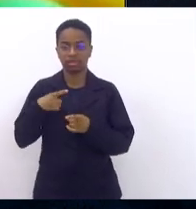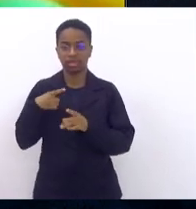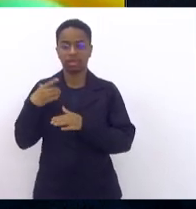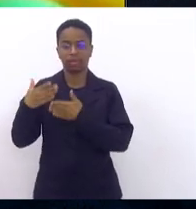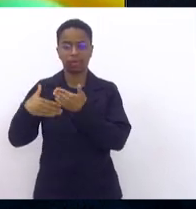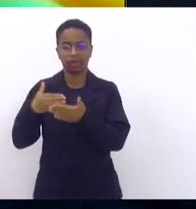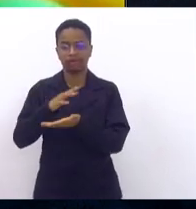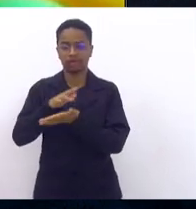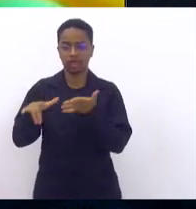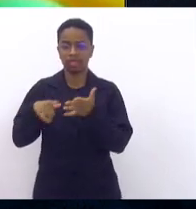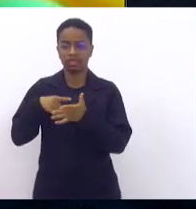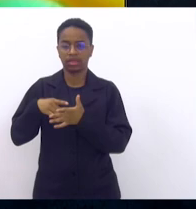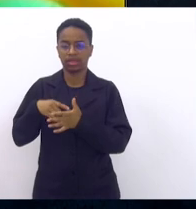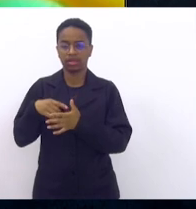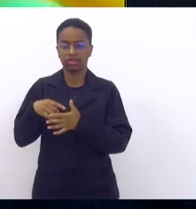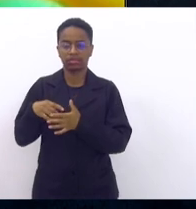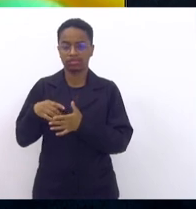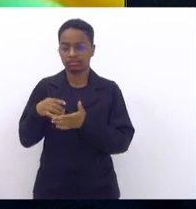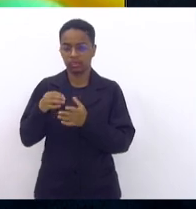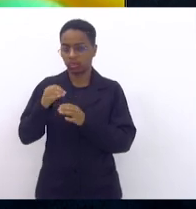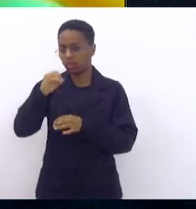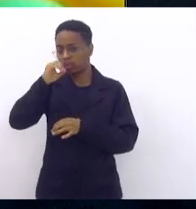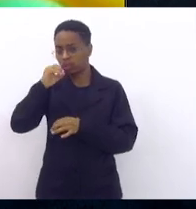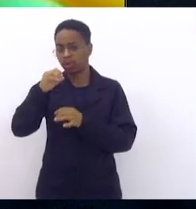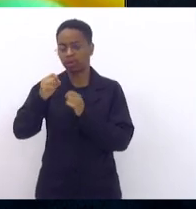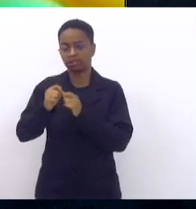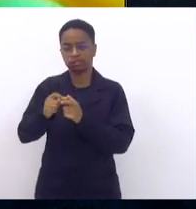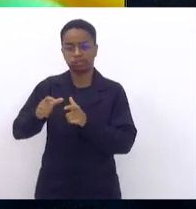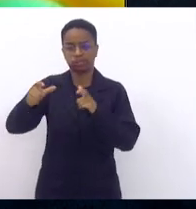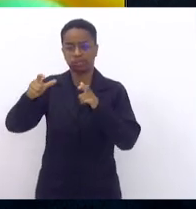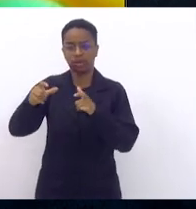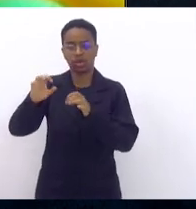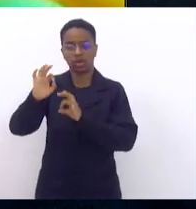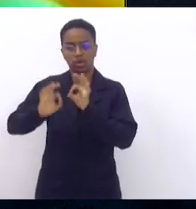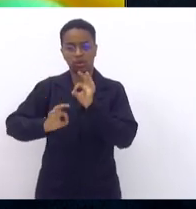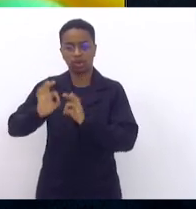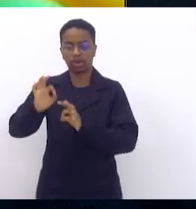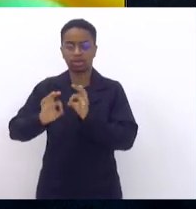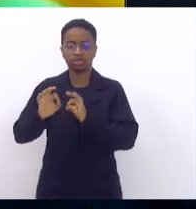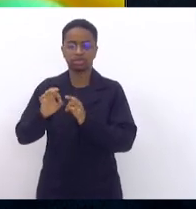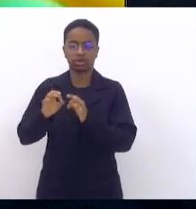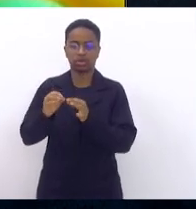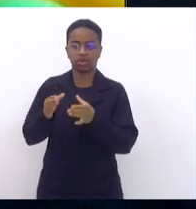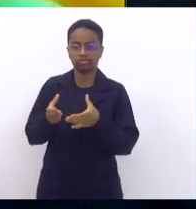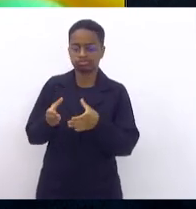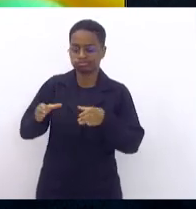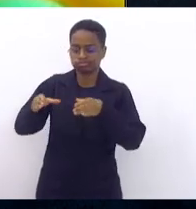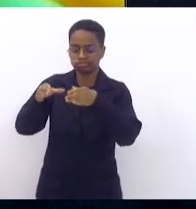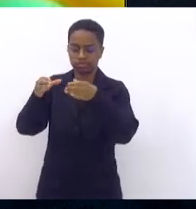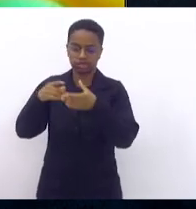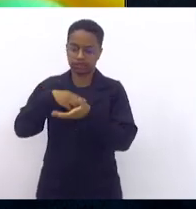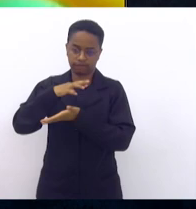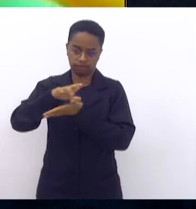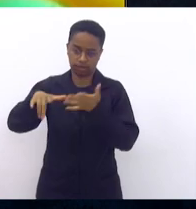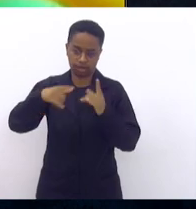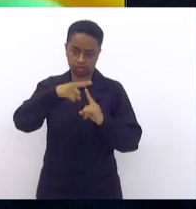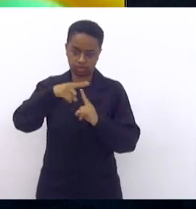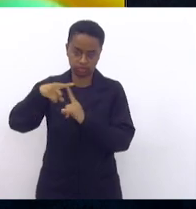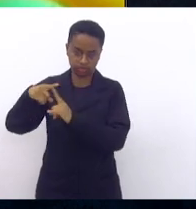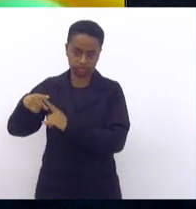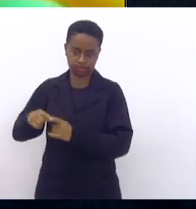o processo de sopro injeção extrusão de perfil extrusão de filme vá com fome enfim